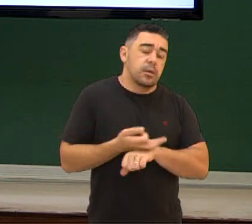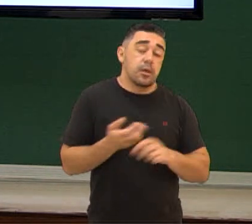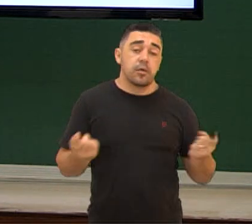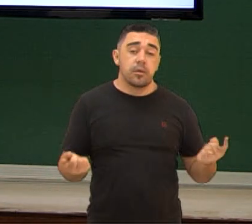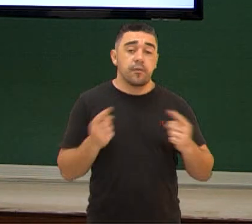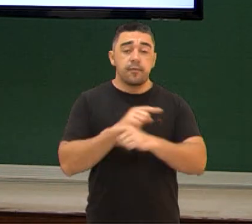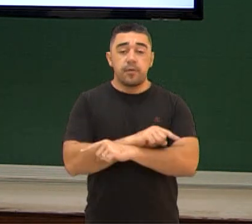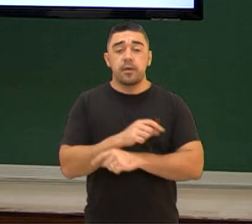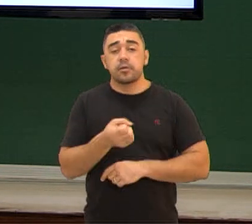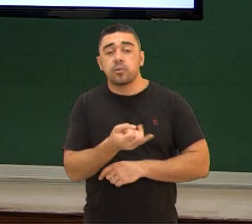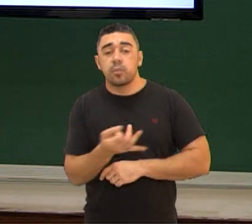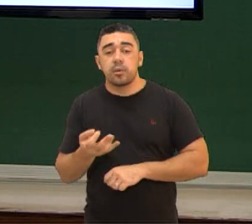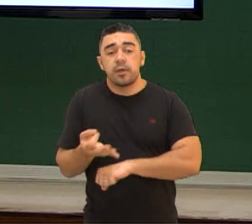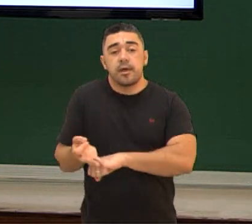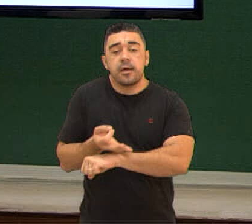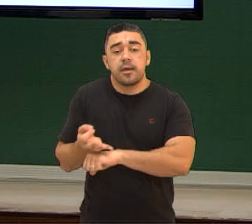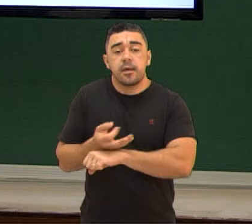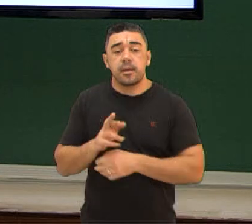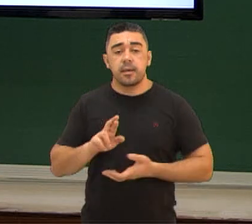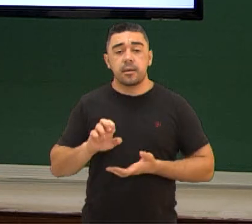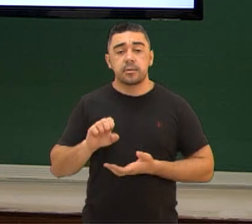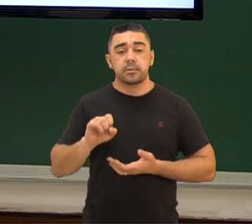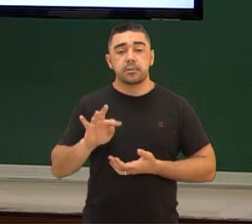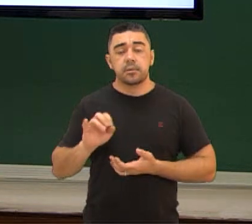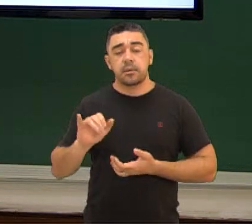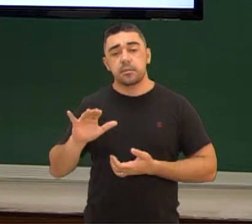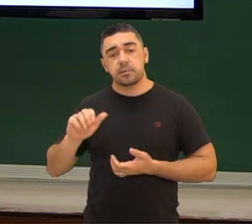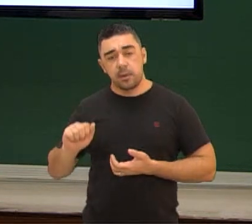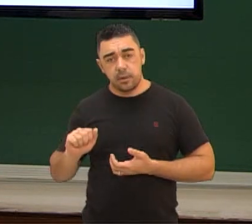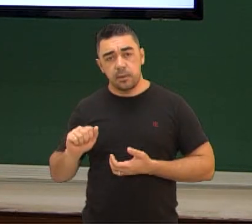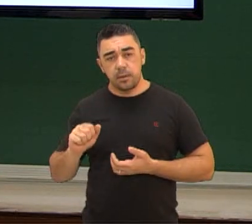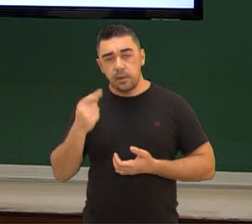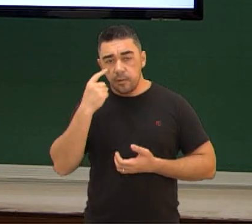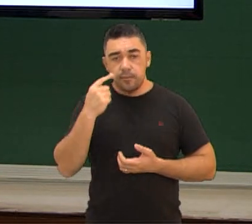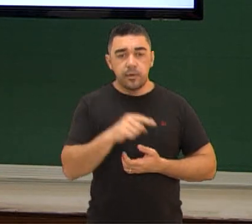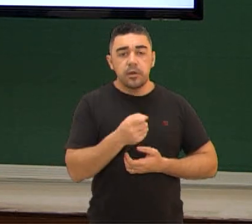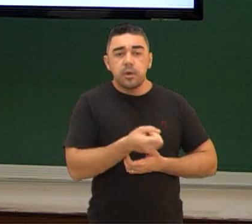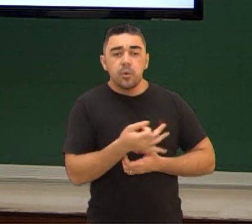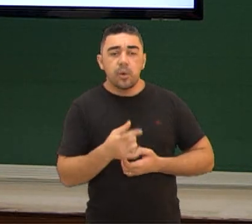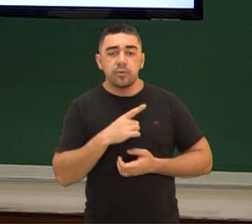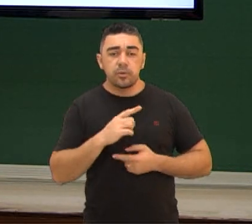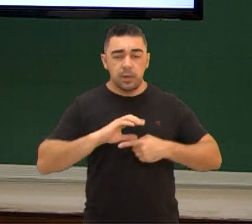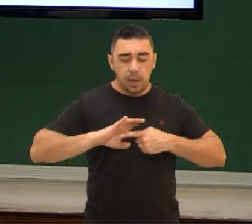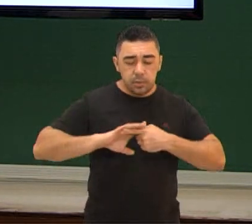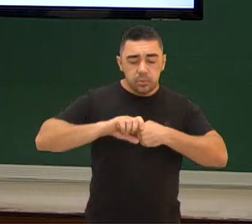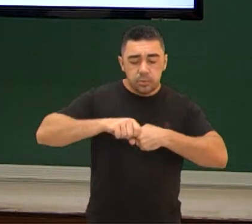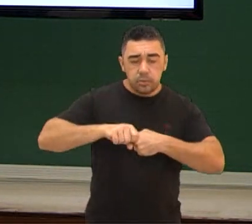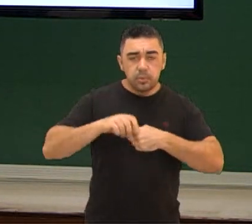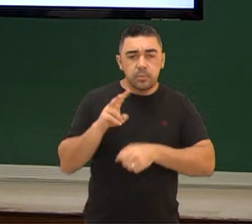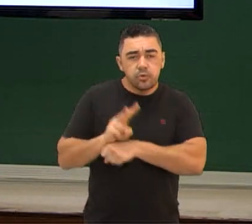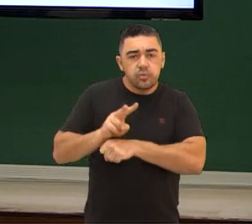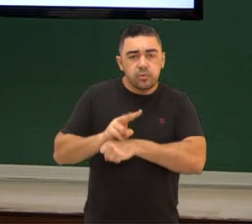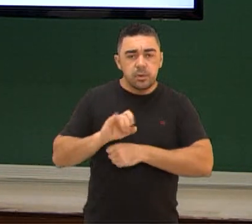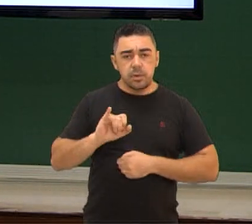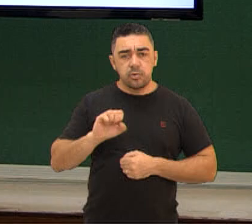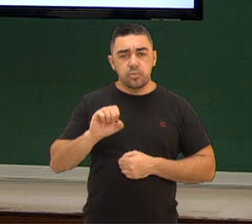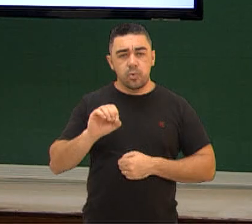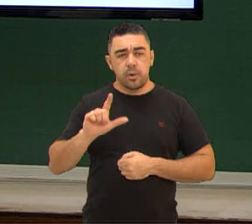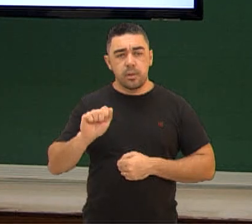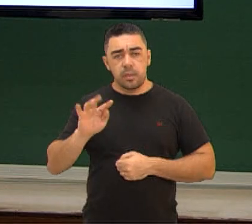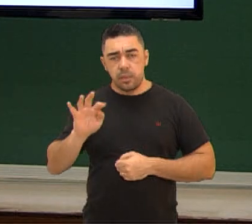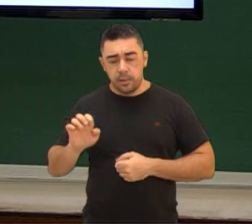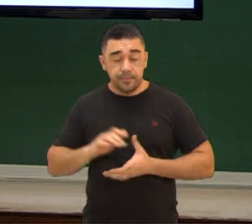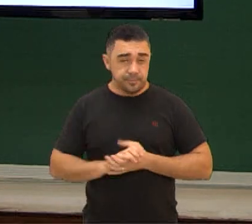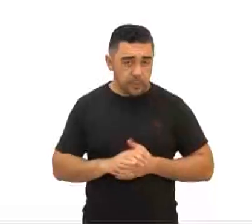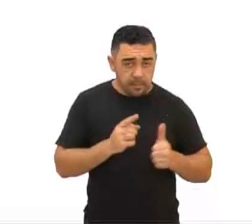da resistência elétrica. A resistência elétrica, ela mede o quão isolante esse material é, né? Então, a primeira